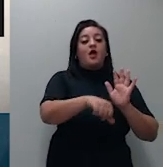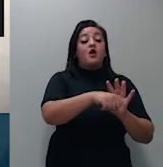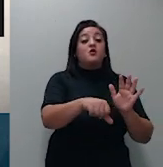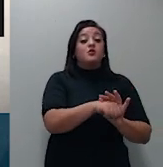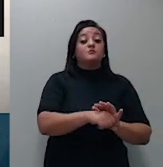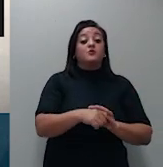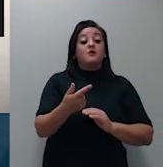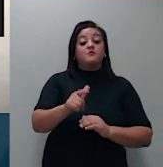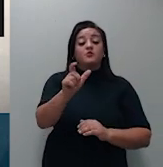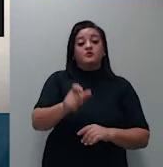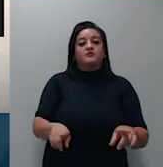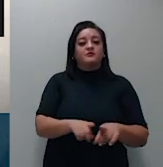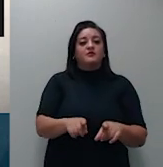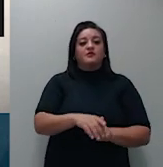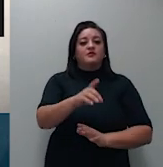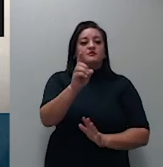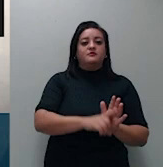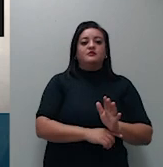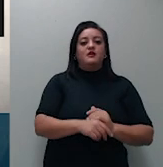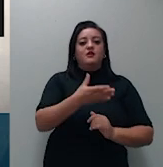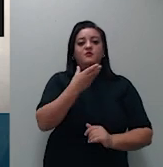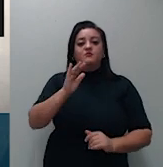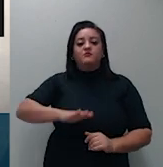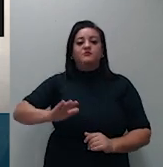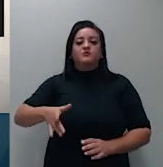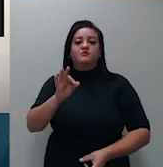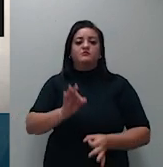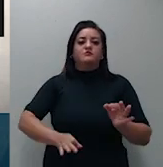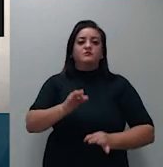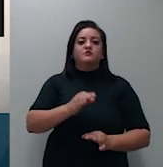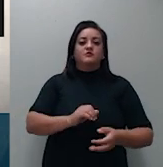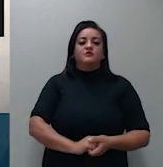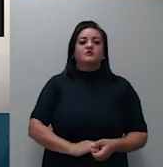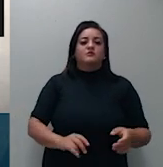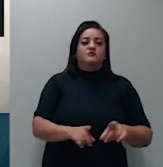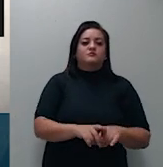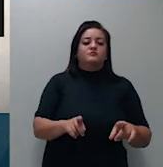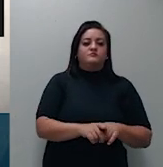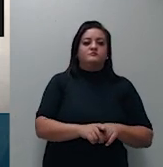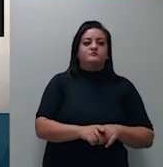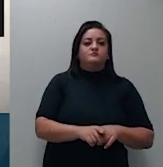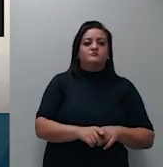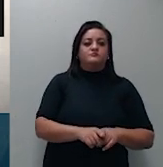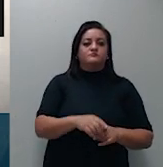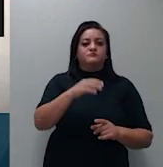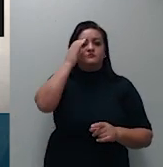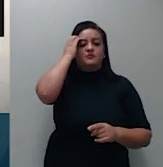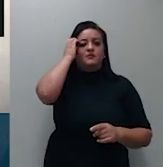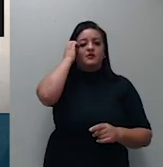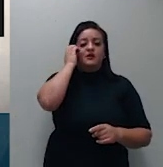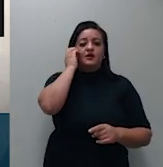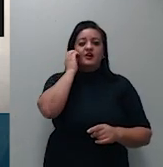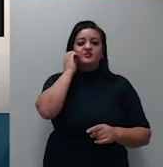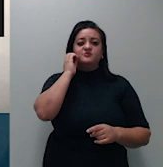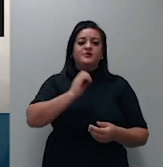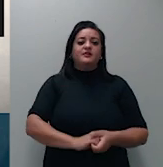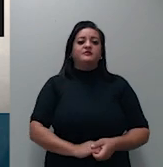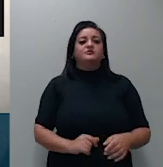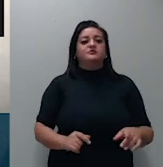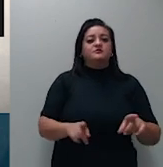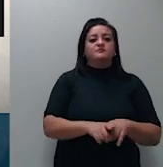do direito do menor de idade de preservar sua imagem esse dado em razão da divulgação sua fotografia